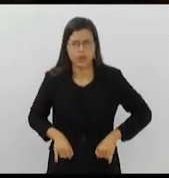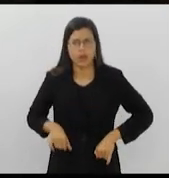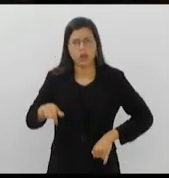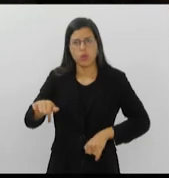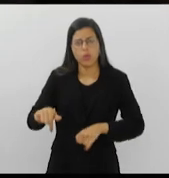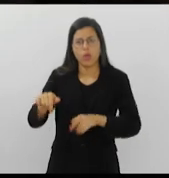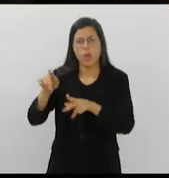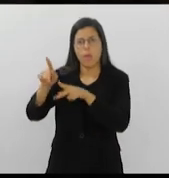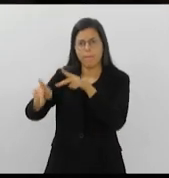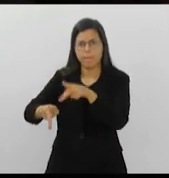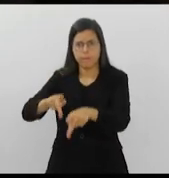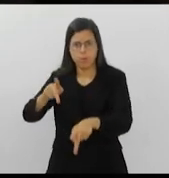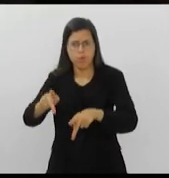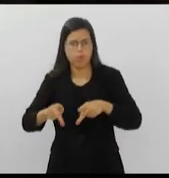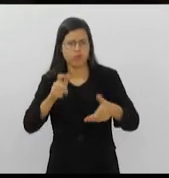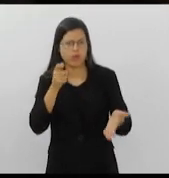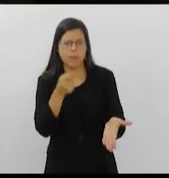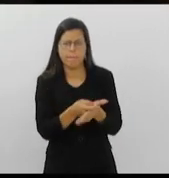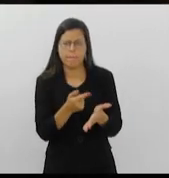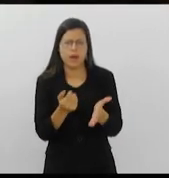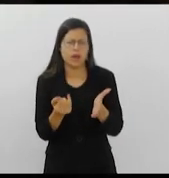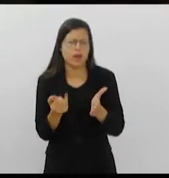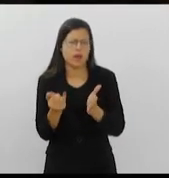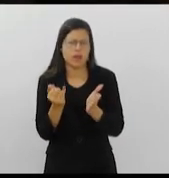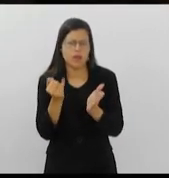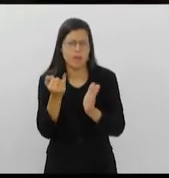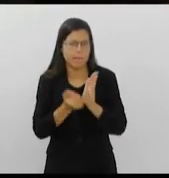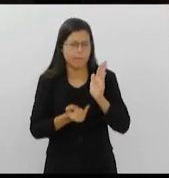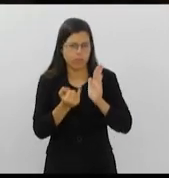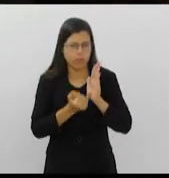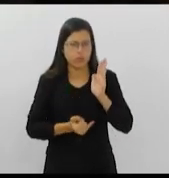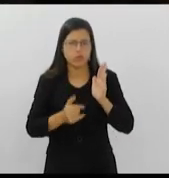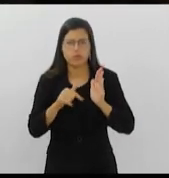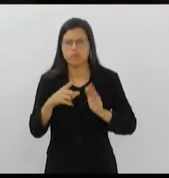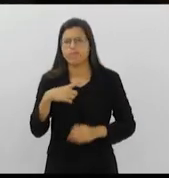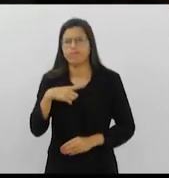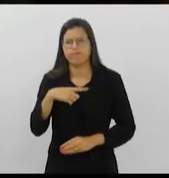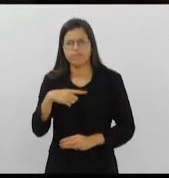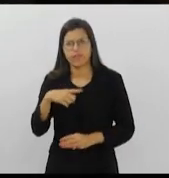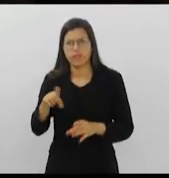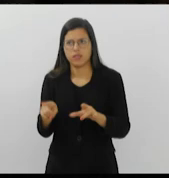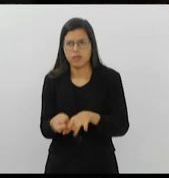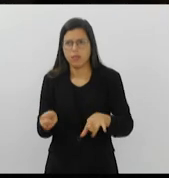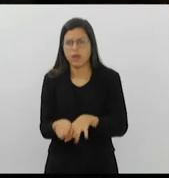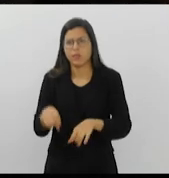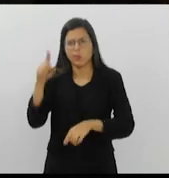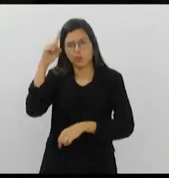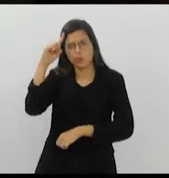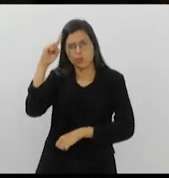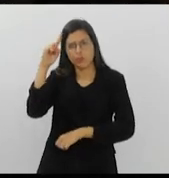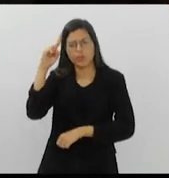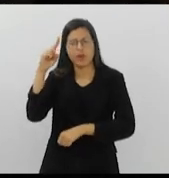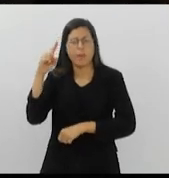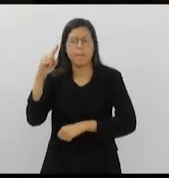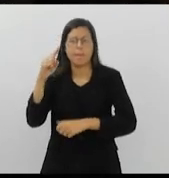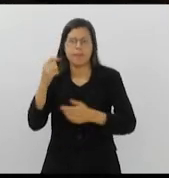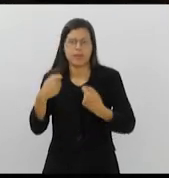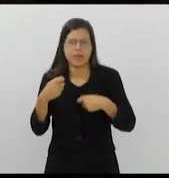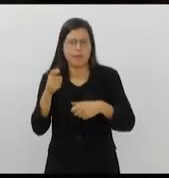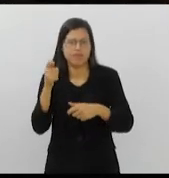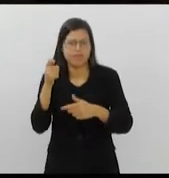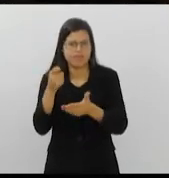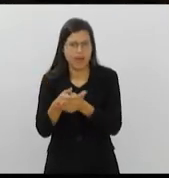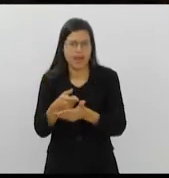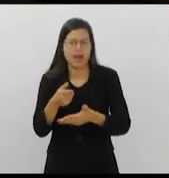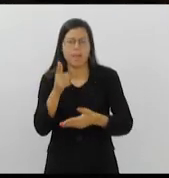morador que paga tantos impostos e tem mais essa sobrecarga no dia a dia para transitar, simplesmente para ter